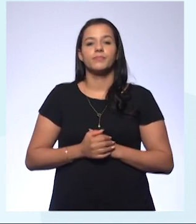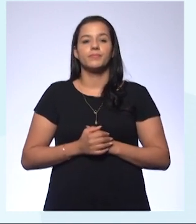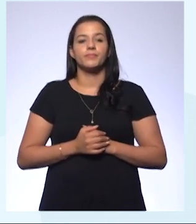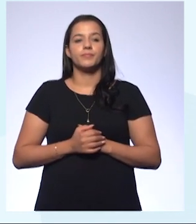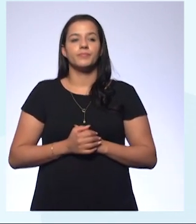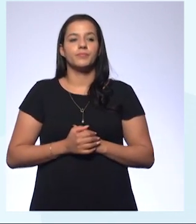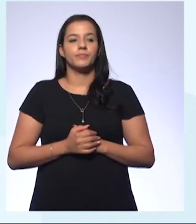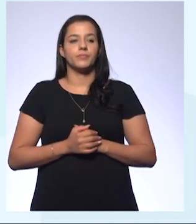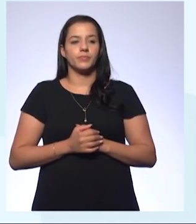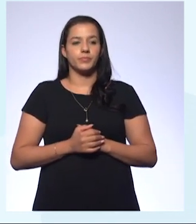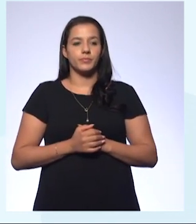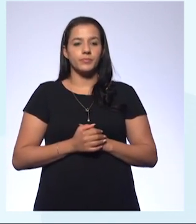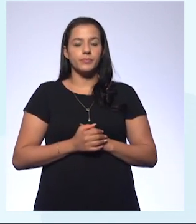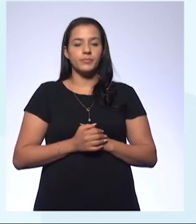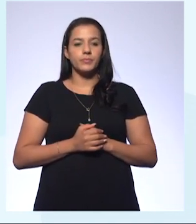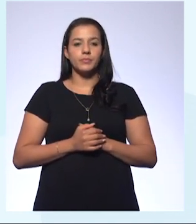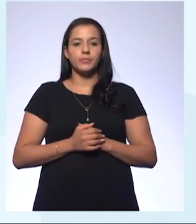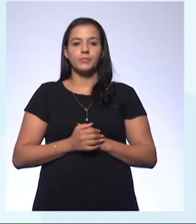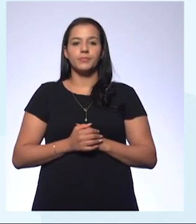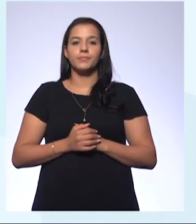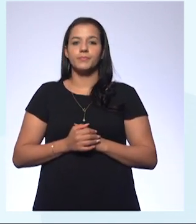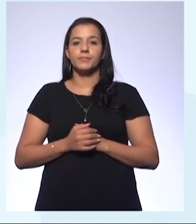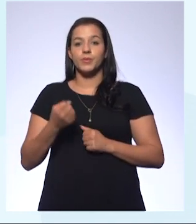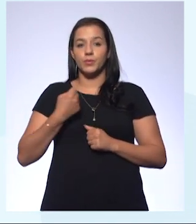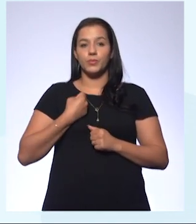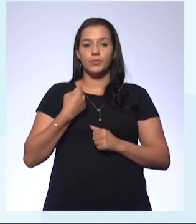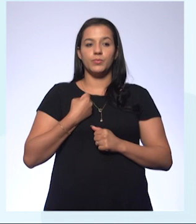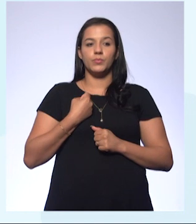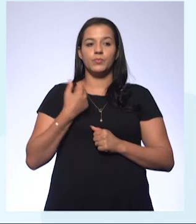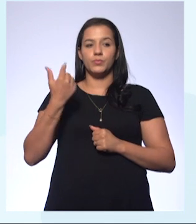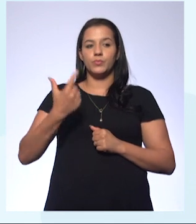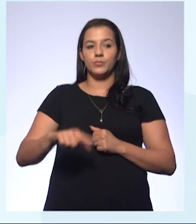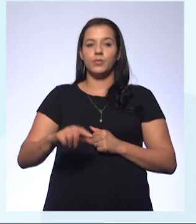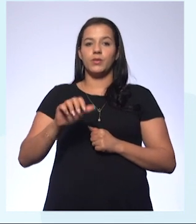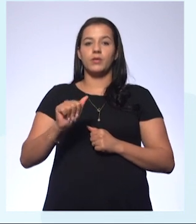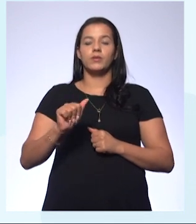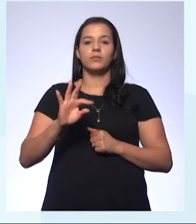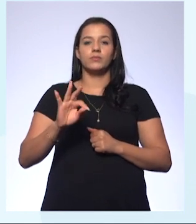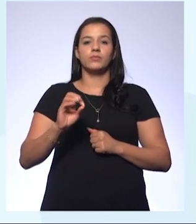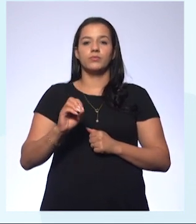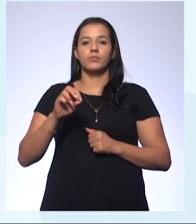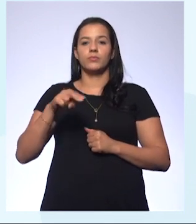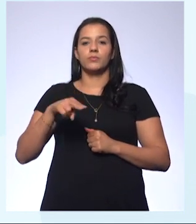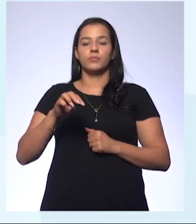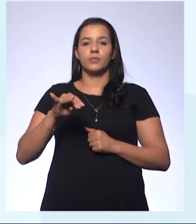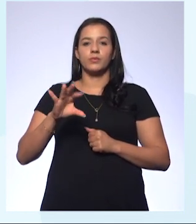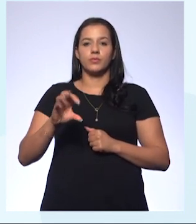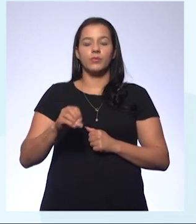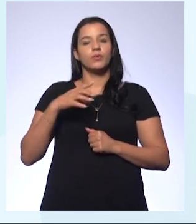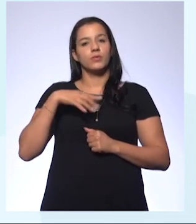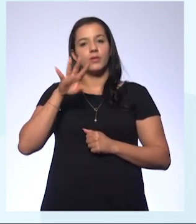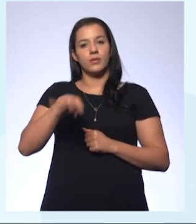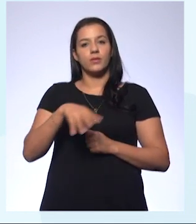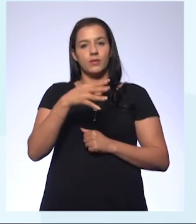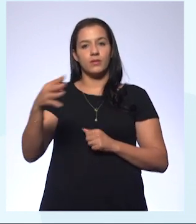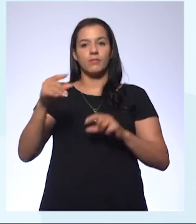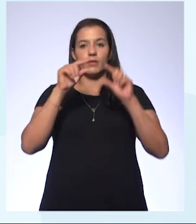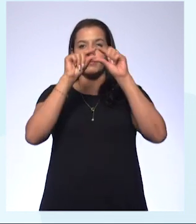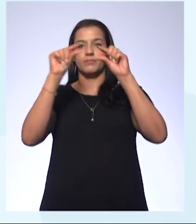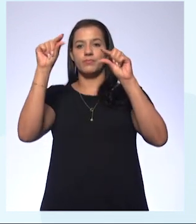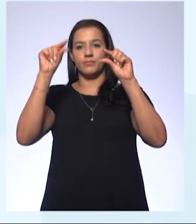Chadwick, ele fez outros experimentos e aí colocou mais essa informação dentro do modelo. E na eletrosfera ficam os elétrons que têm